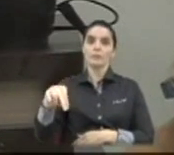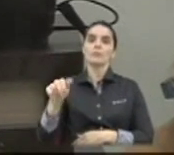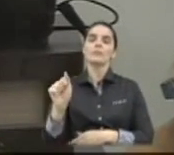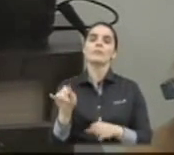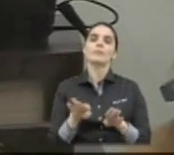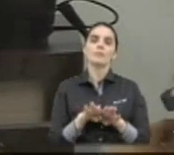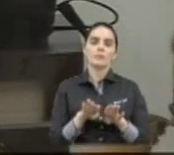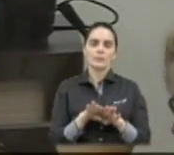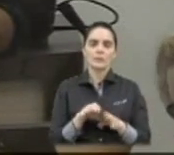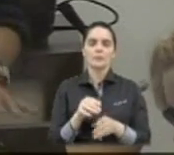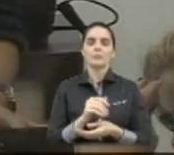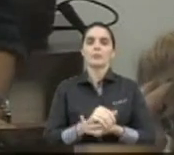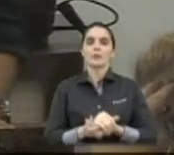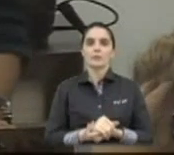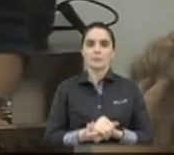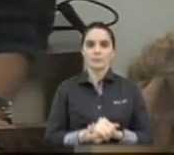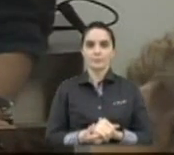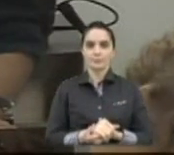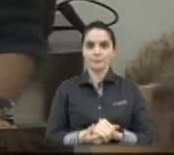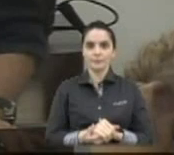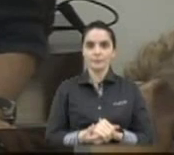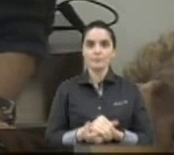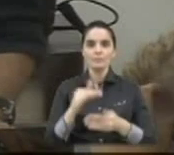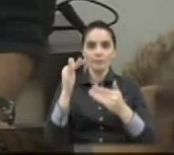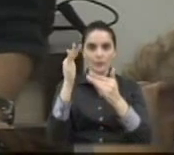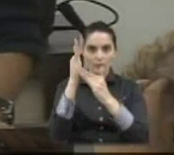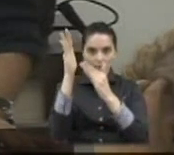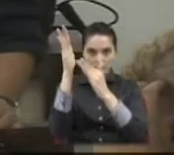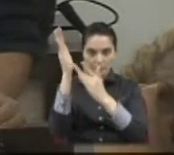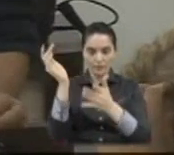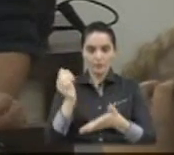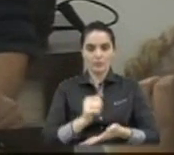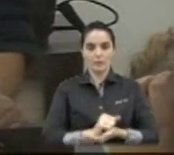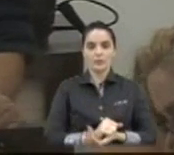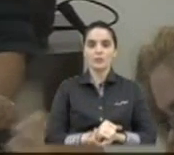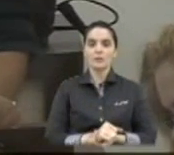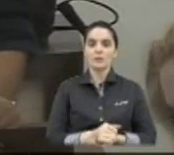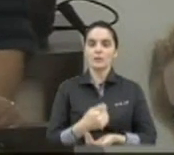preservado, mantido, né, através dessa homenagem, desse projeto,